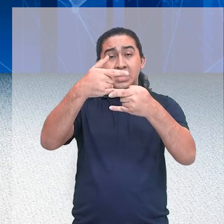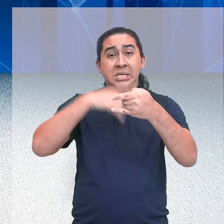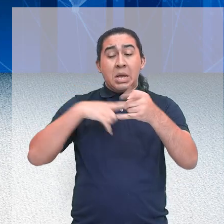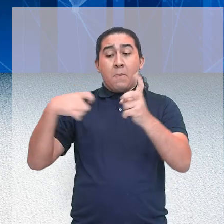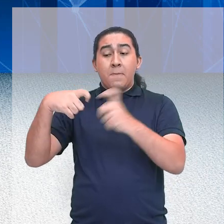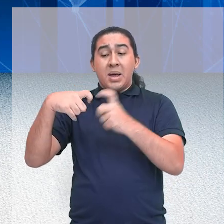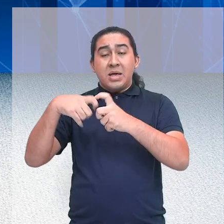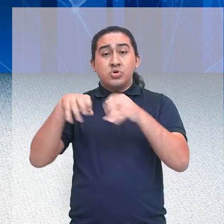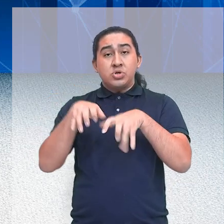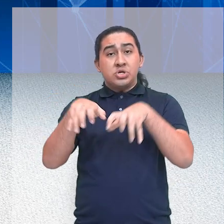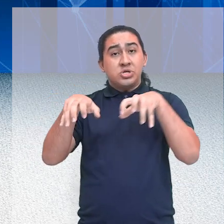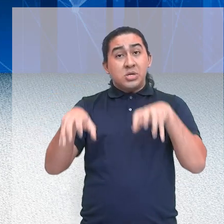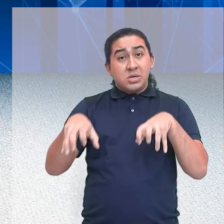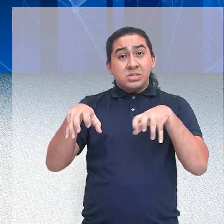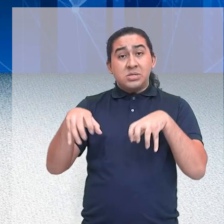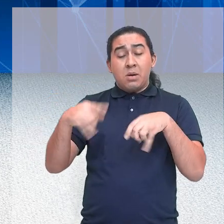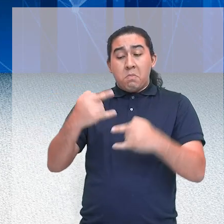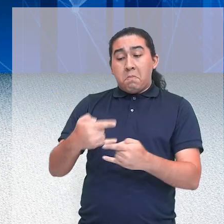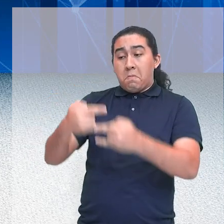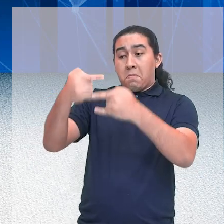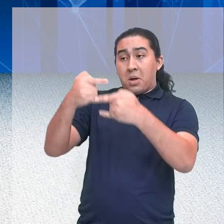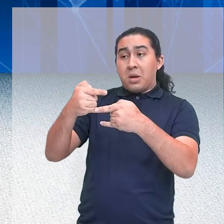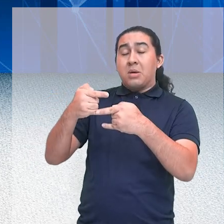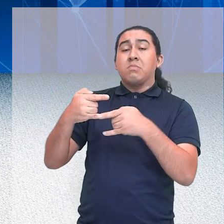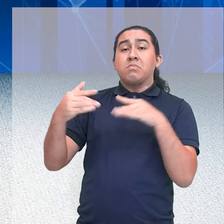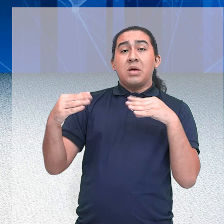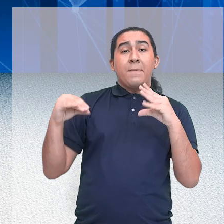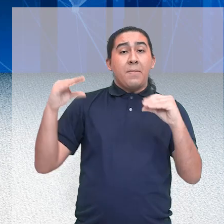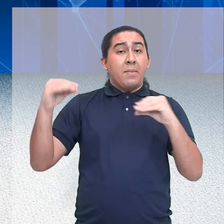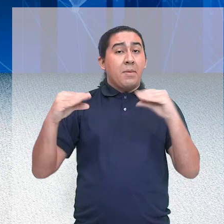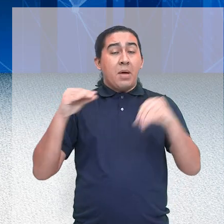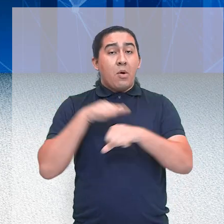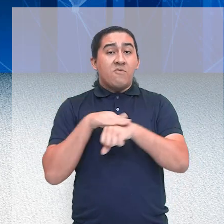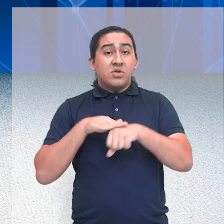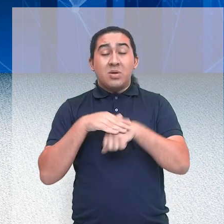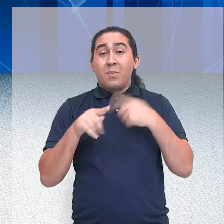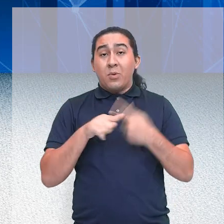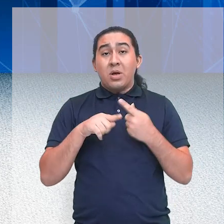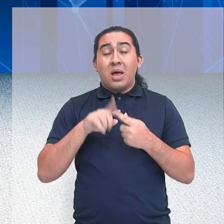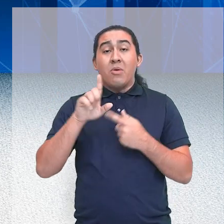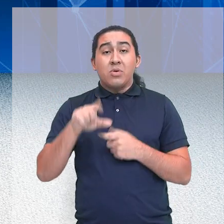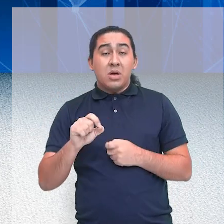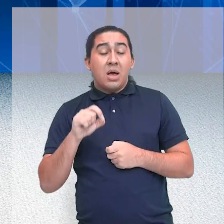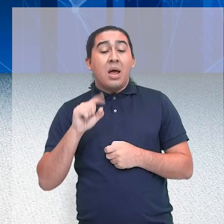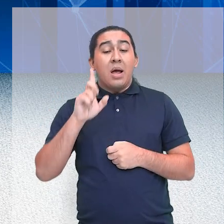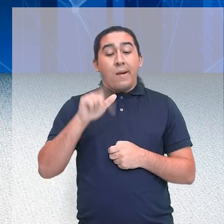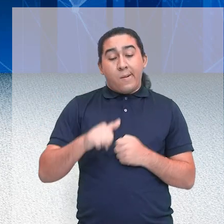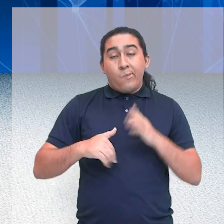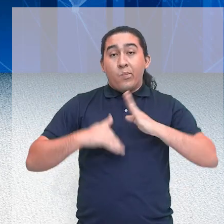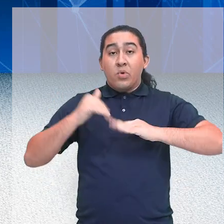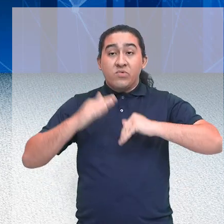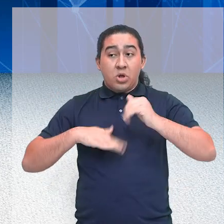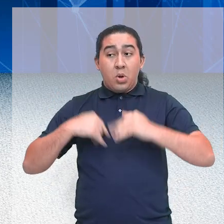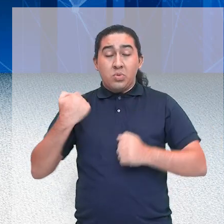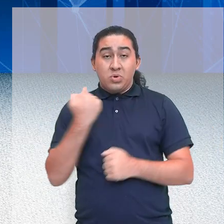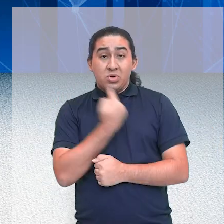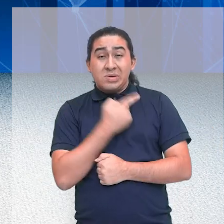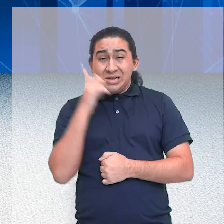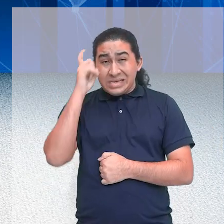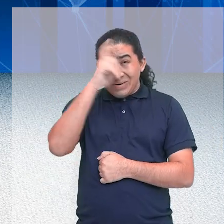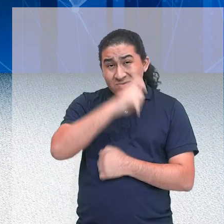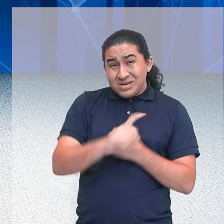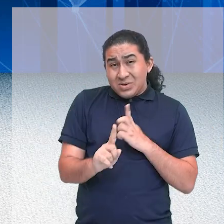teleconsulta, justamente porque era uma especialidade que geralmente a gente não encontra muito fácil,